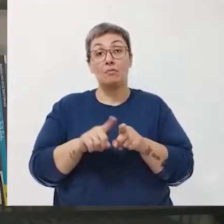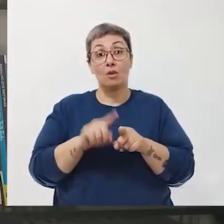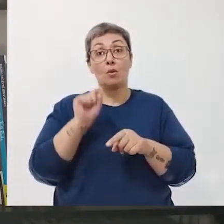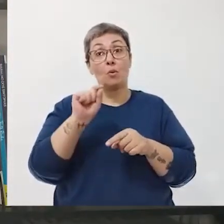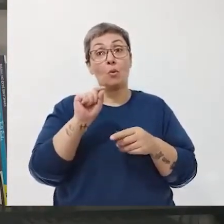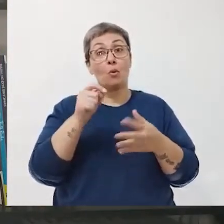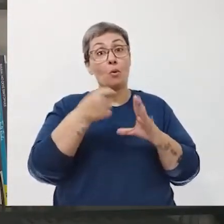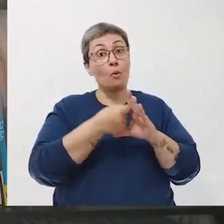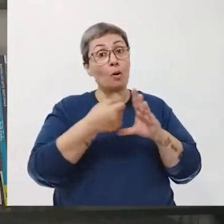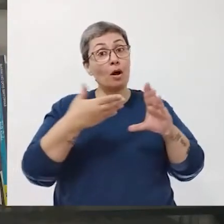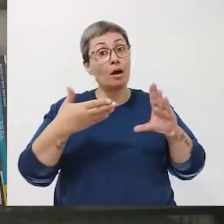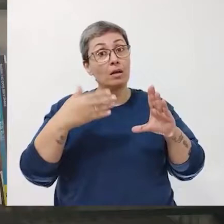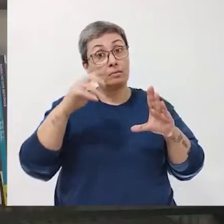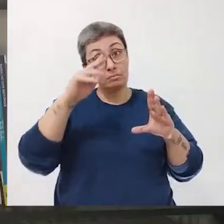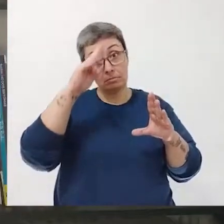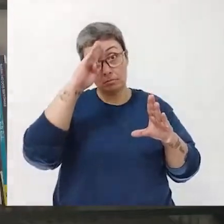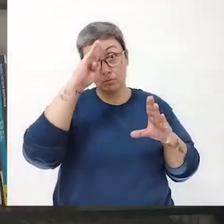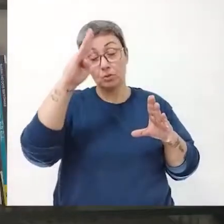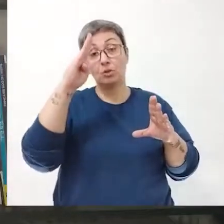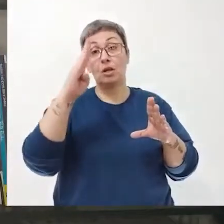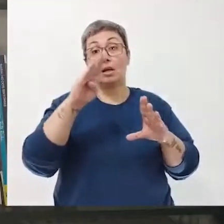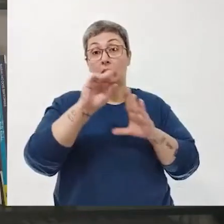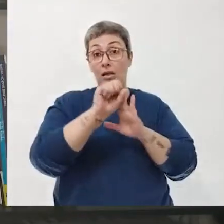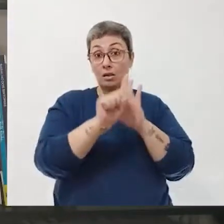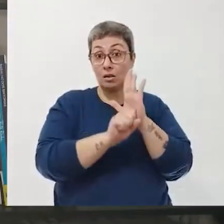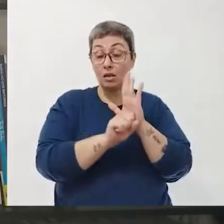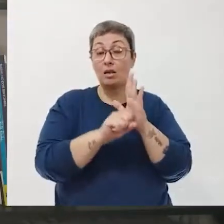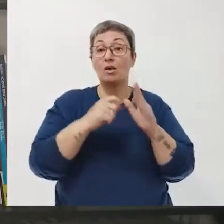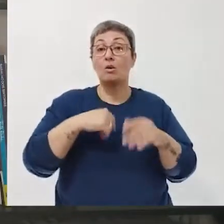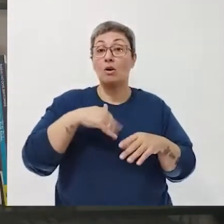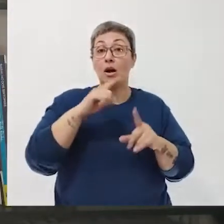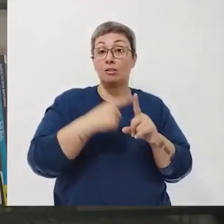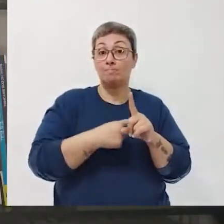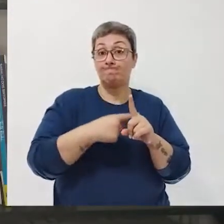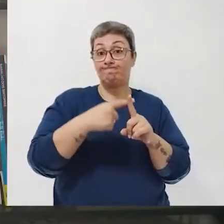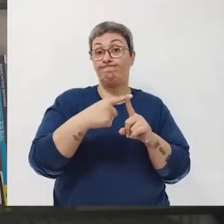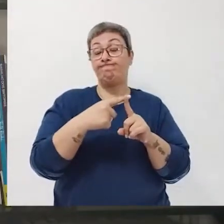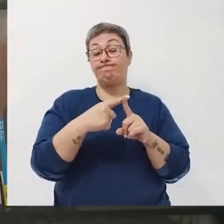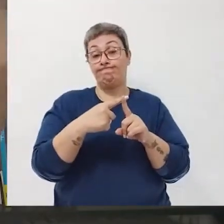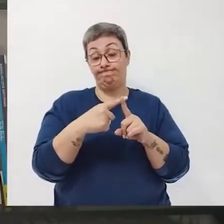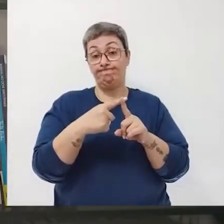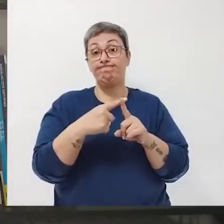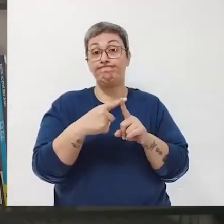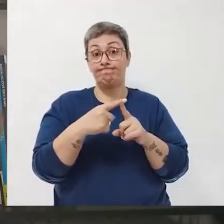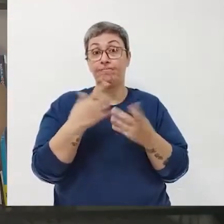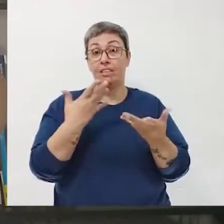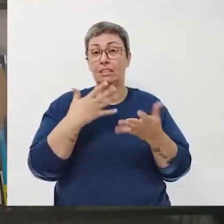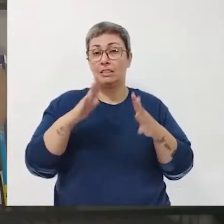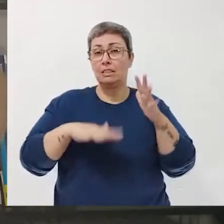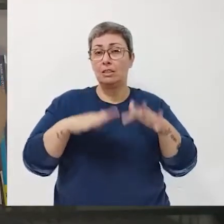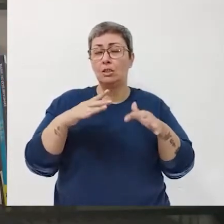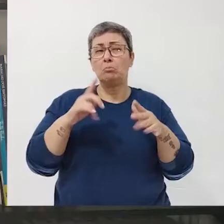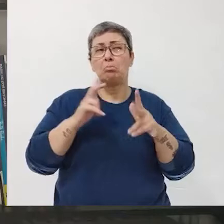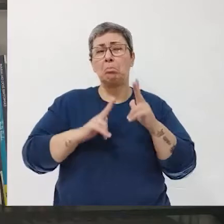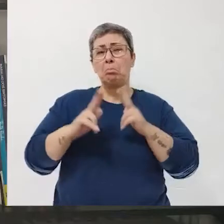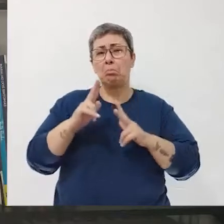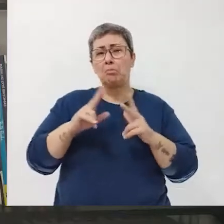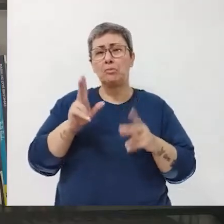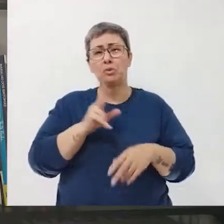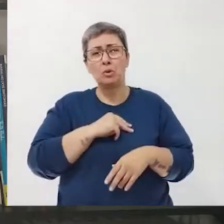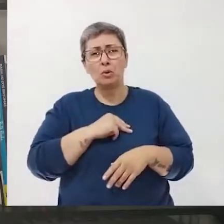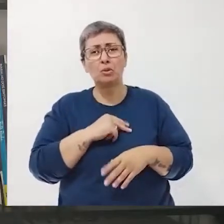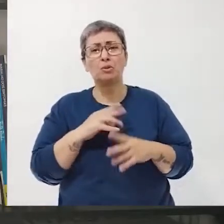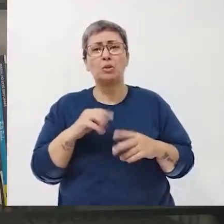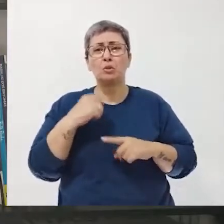das características principais desse século são as altas temperaturas, né? A gente de vez em quando ouve alguém falar,